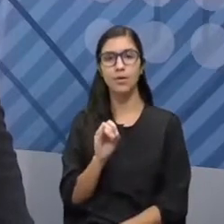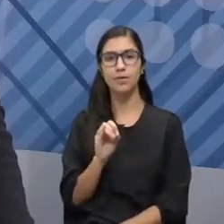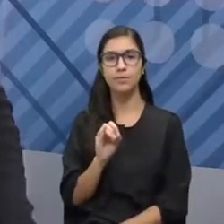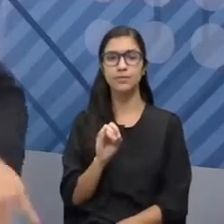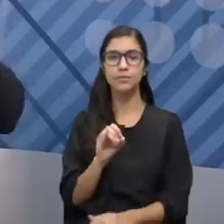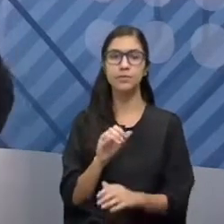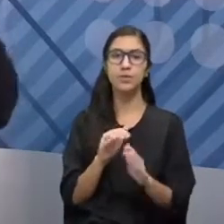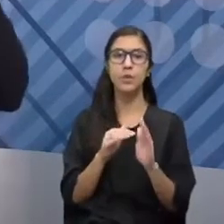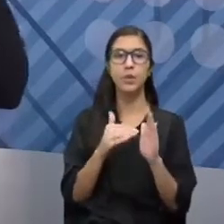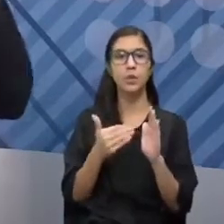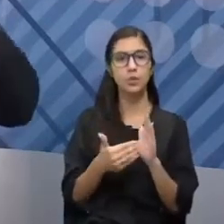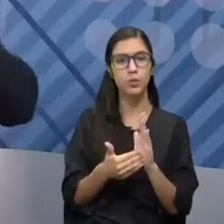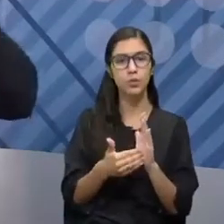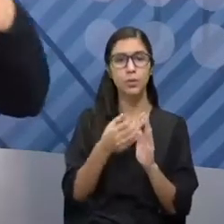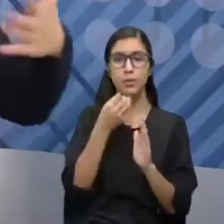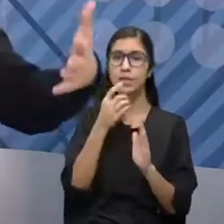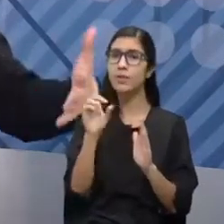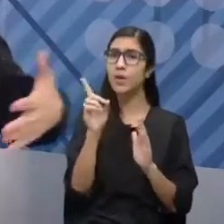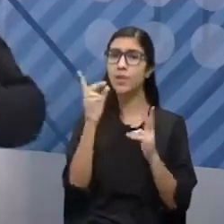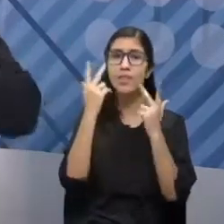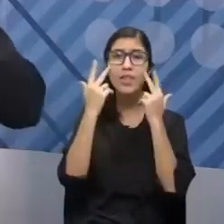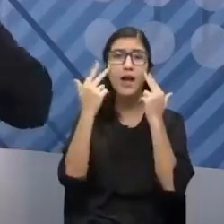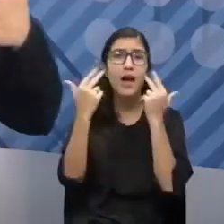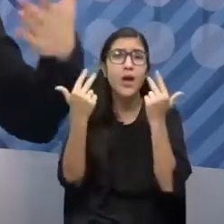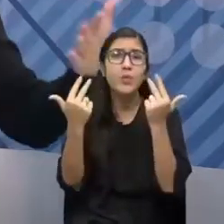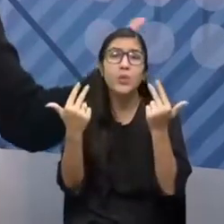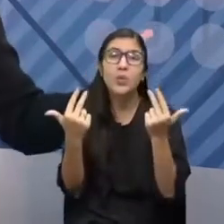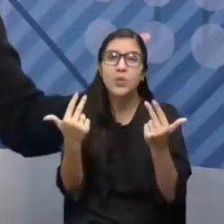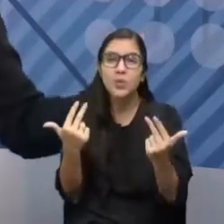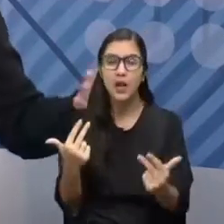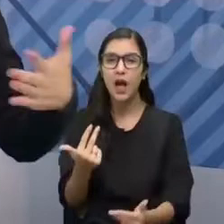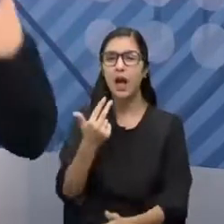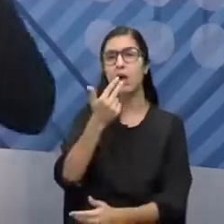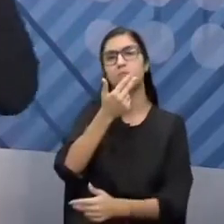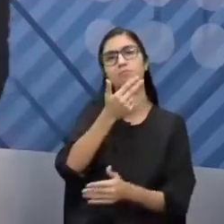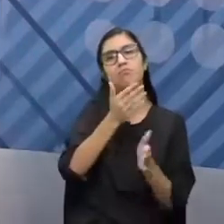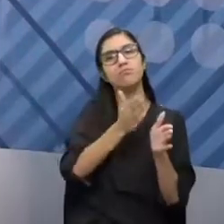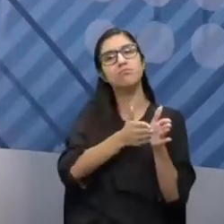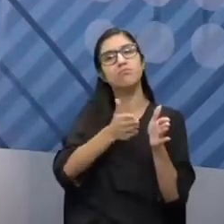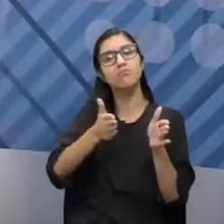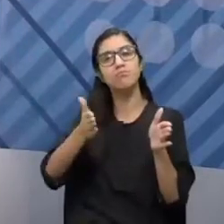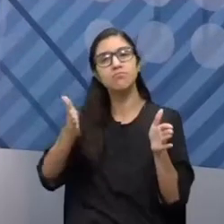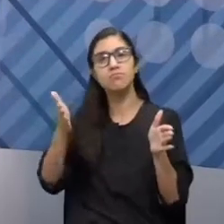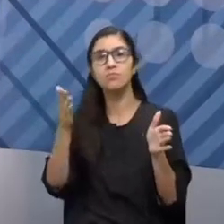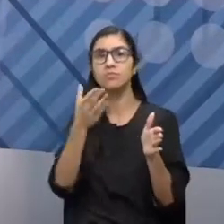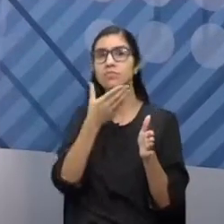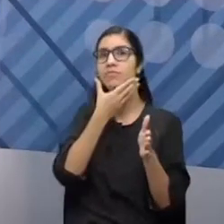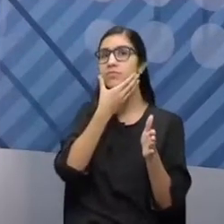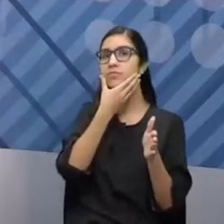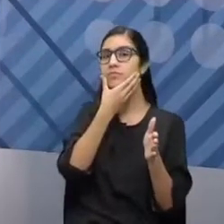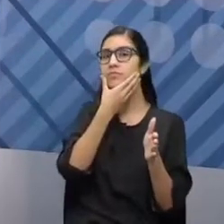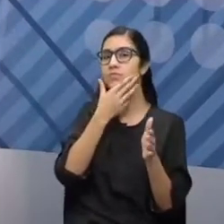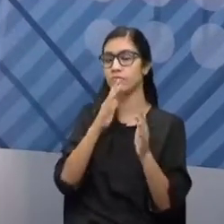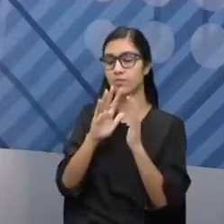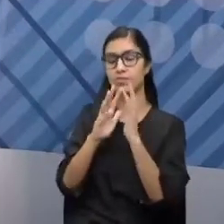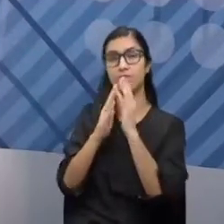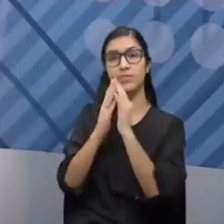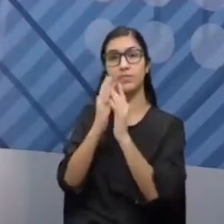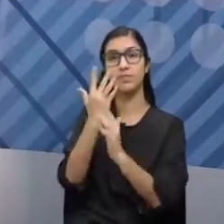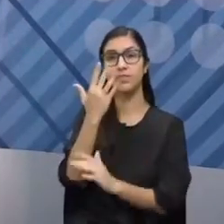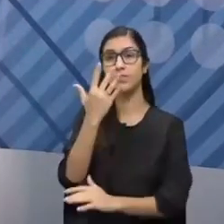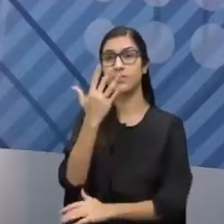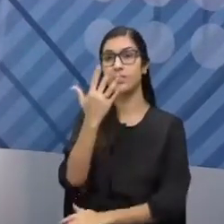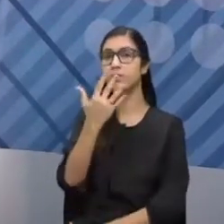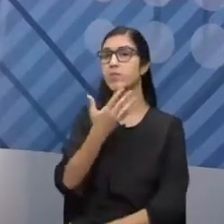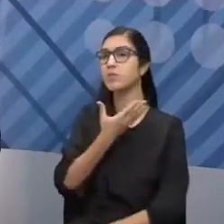Não. É de uma forma natural, eu não vou disparar e falar, certo? Aqui também o dedo da pessoa pega